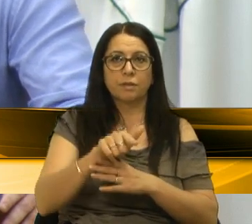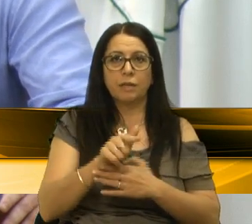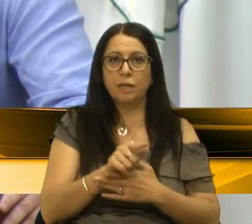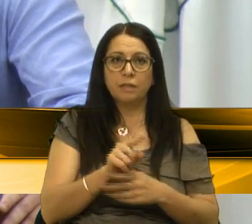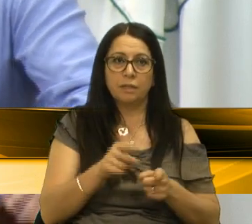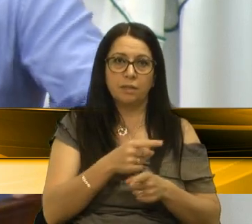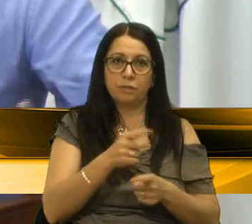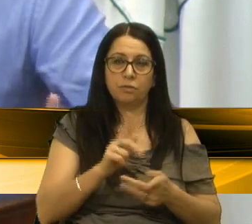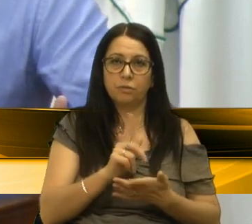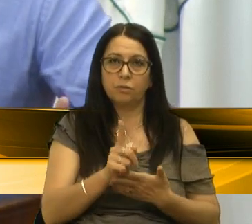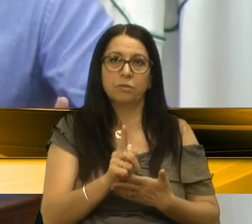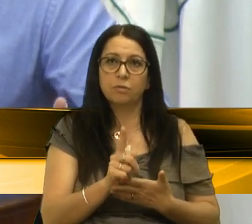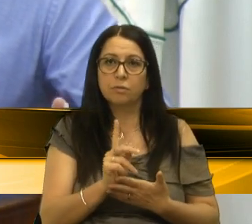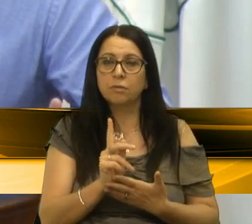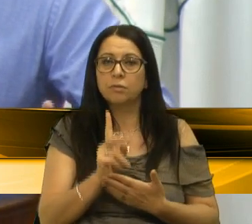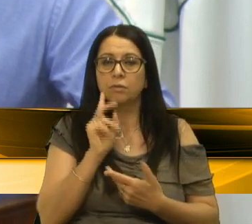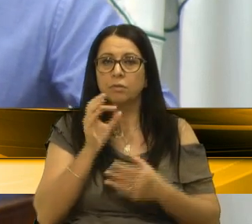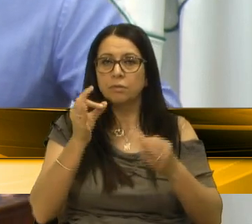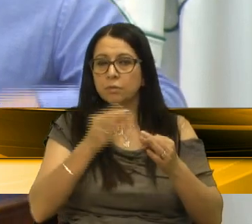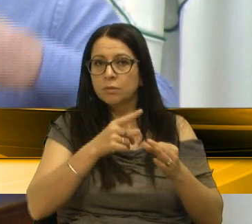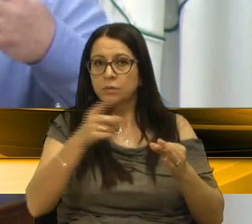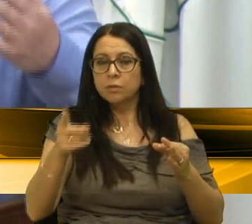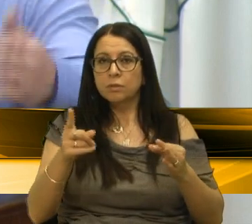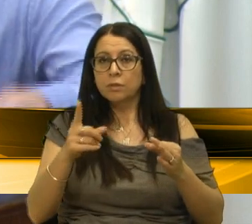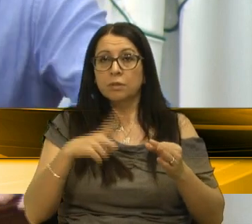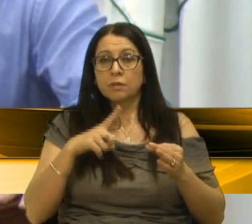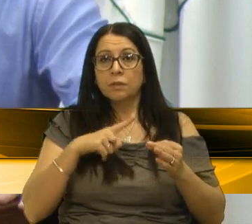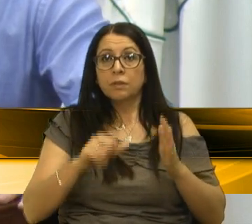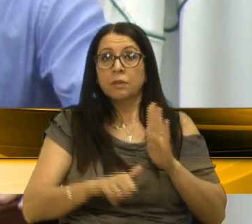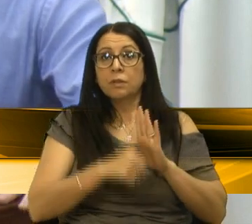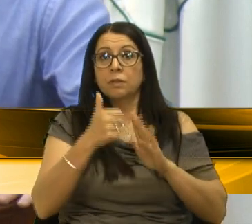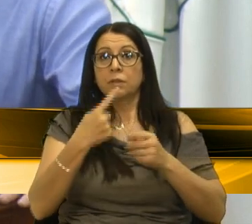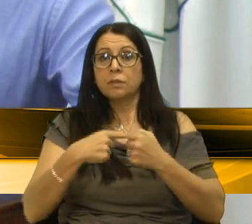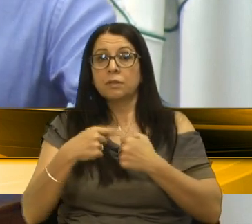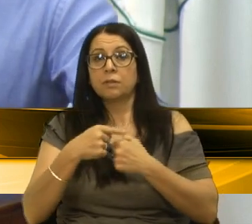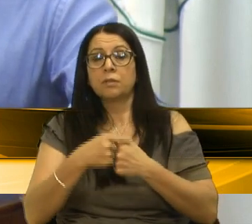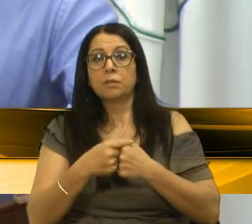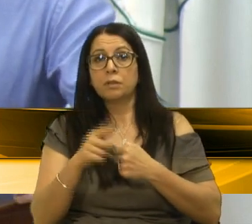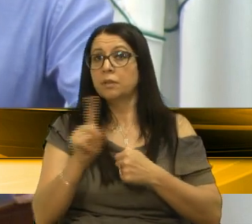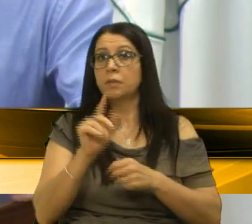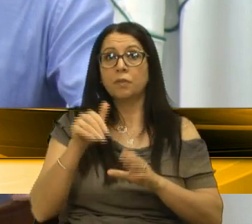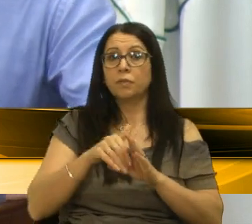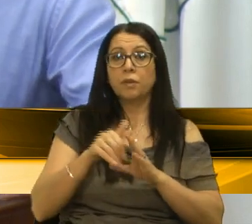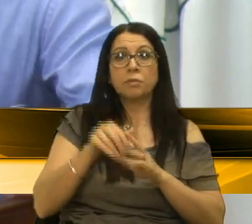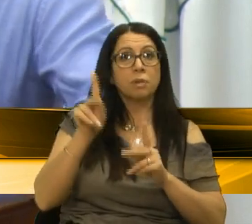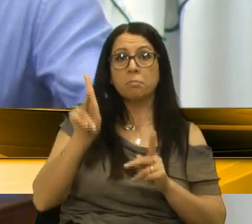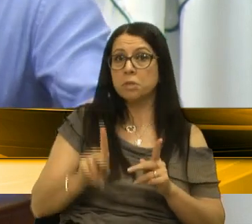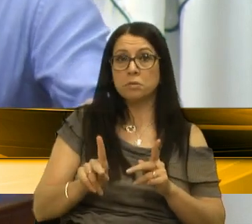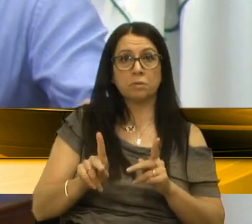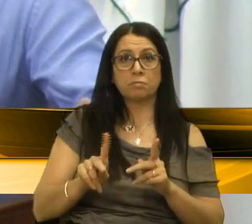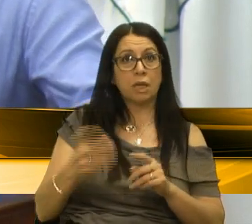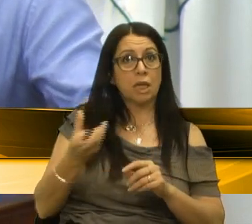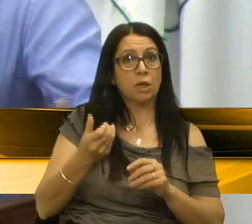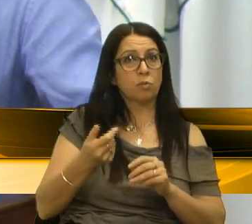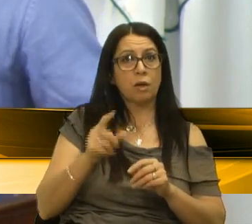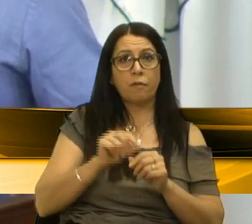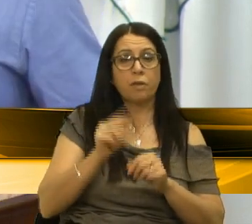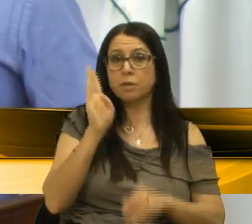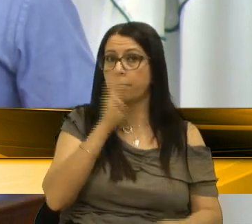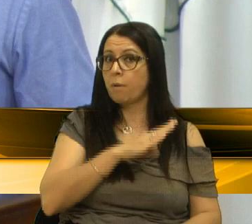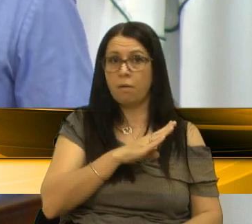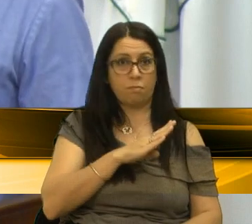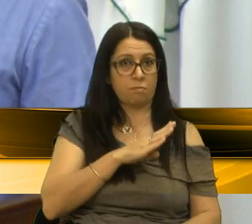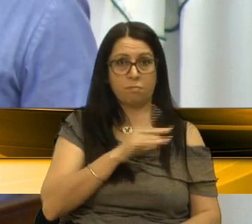vota com a intenção de acertar, de que vai ser o melhor para a cidade. Ninguém vota numa pessoa querendo que ela faça o mal para o